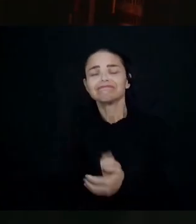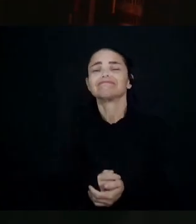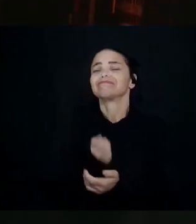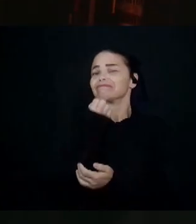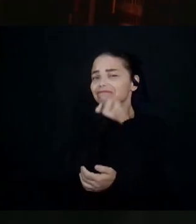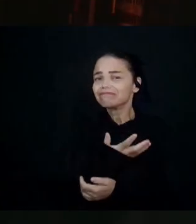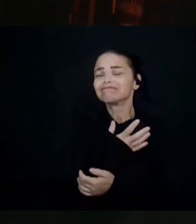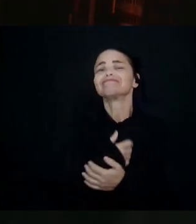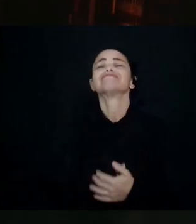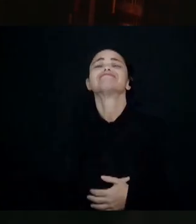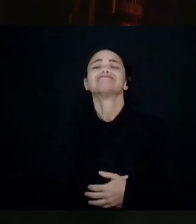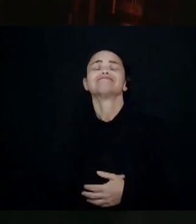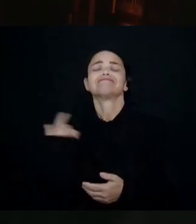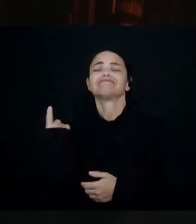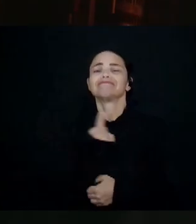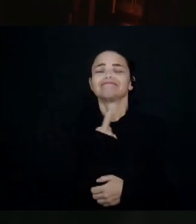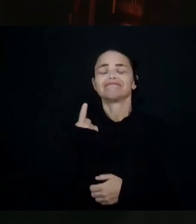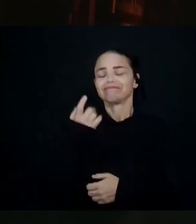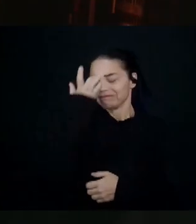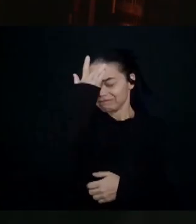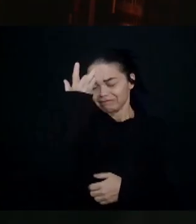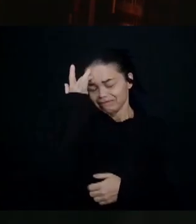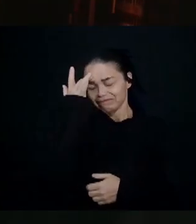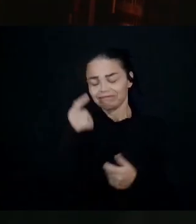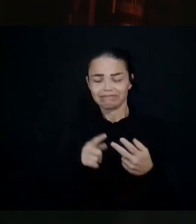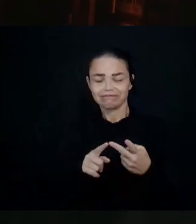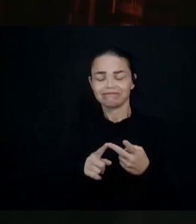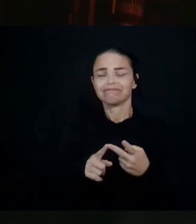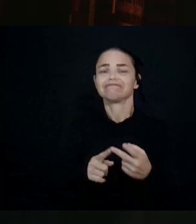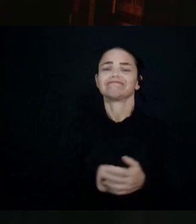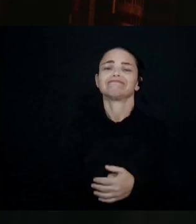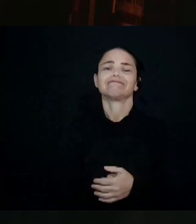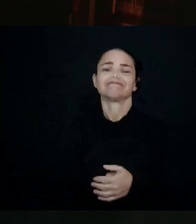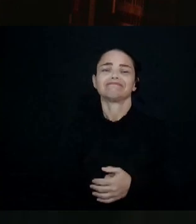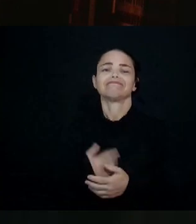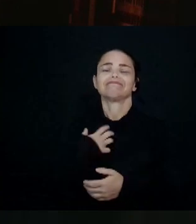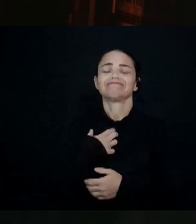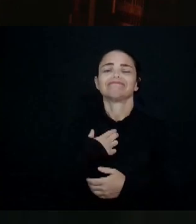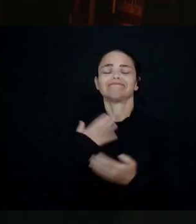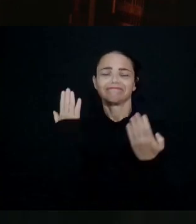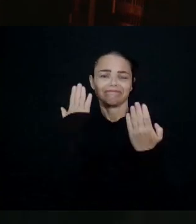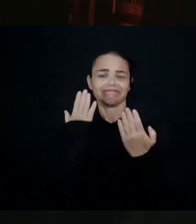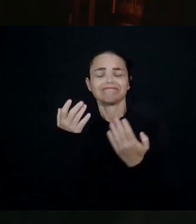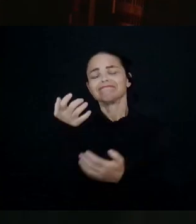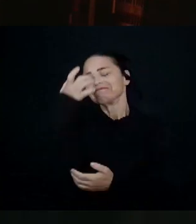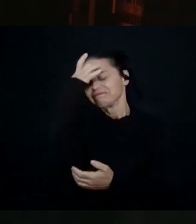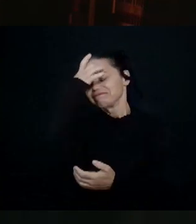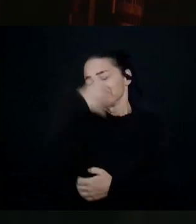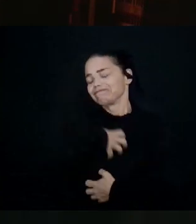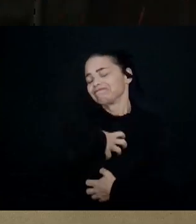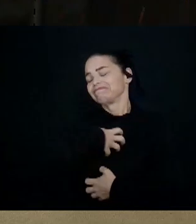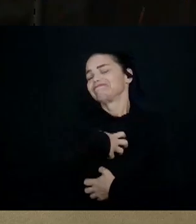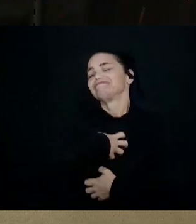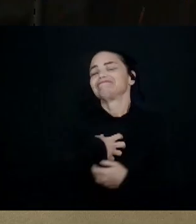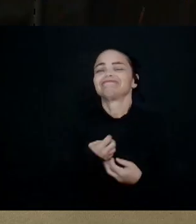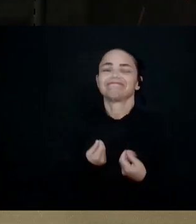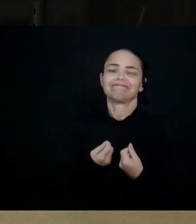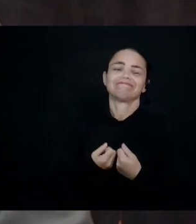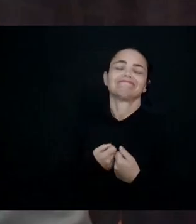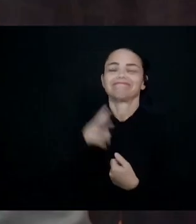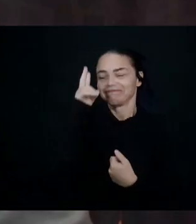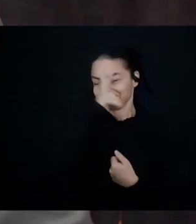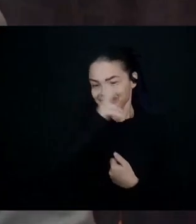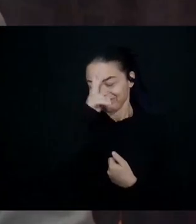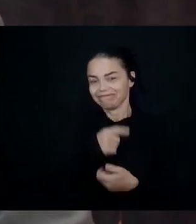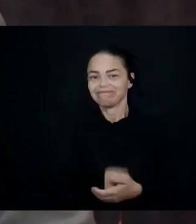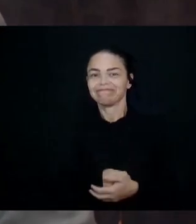a nossa mente, faz bem, acho que para o nosso psicológico, essa sensação, né, Thiago? Muito, muito bom. Eu lembro que antigamente o pessoal pintava